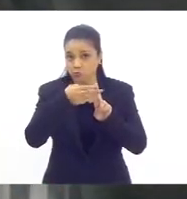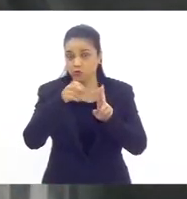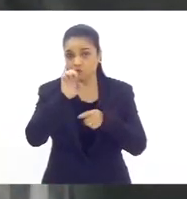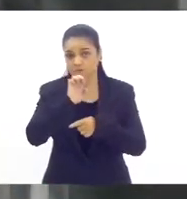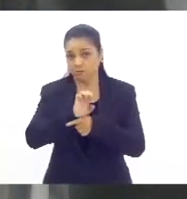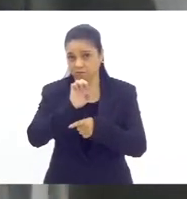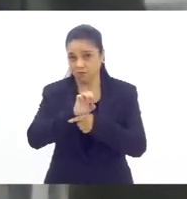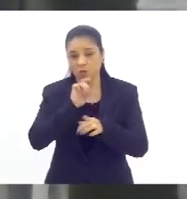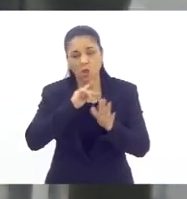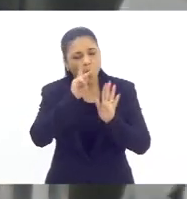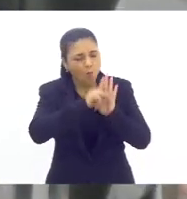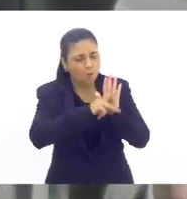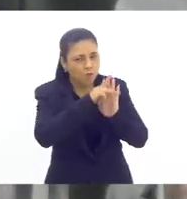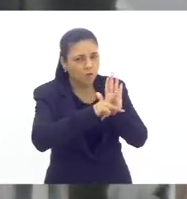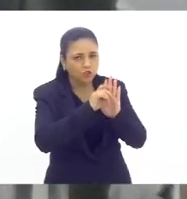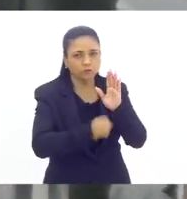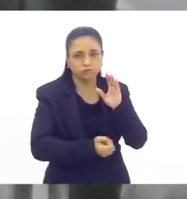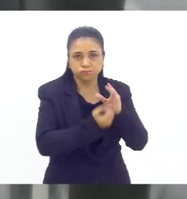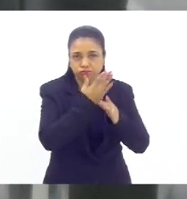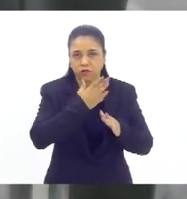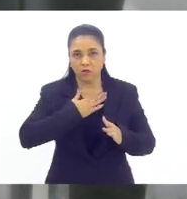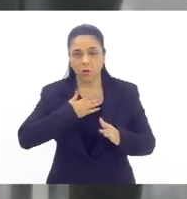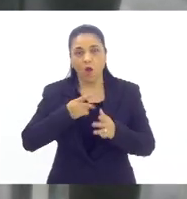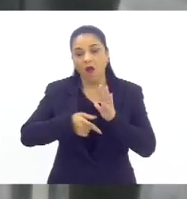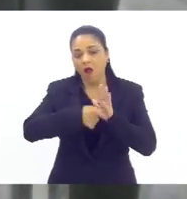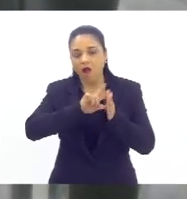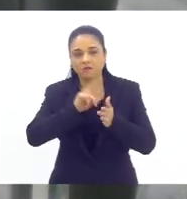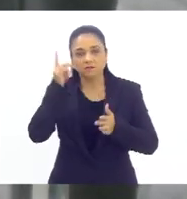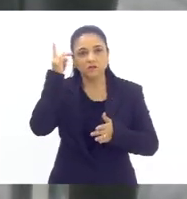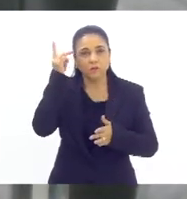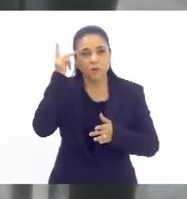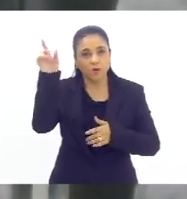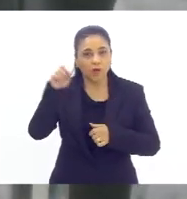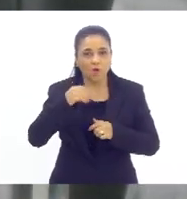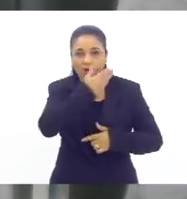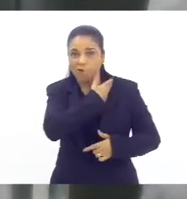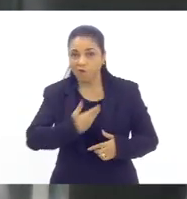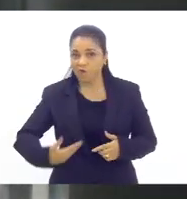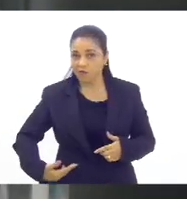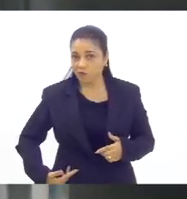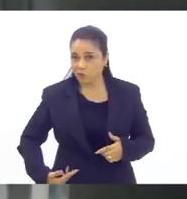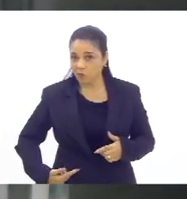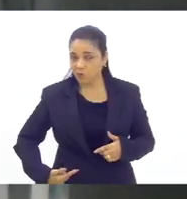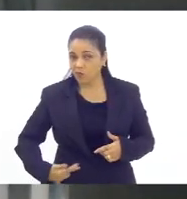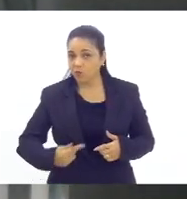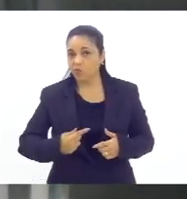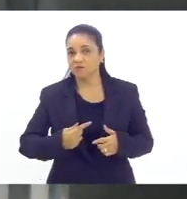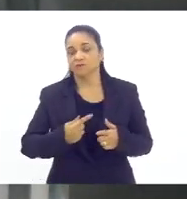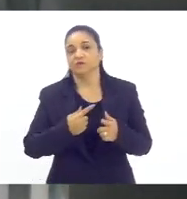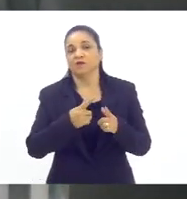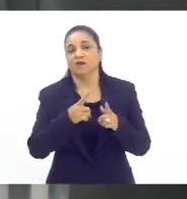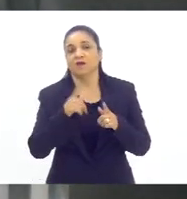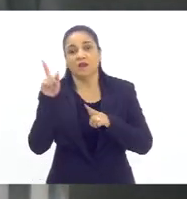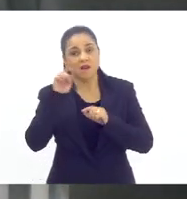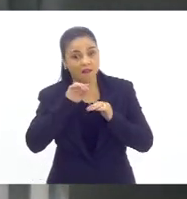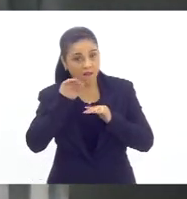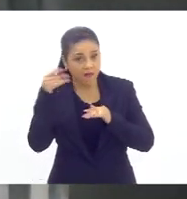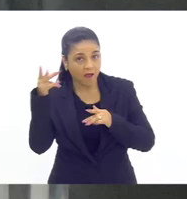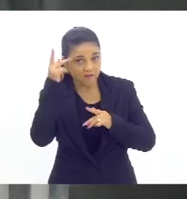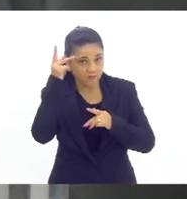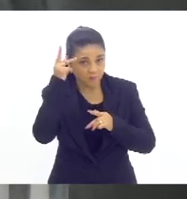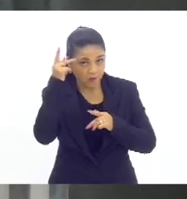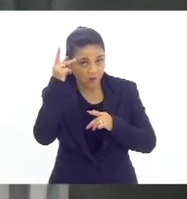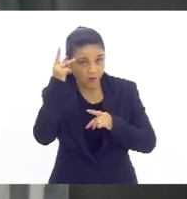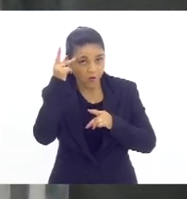fiz esse projeto muito antes de São Paulo mas São Paulo já é o governador sancionou e olha tem um governador do lado de lá mas